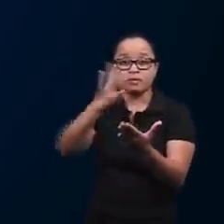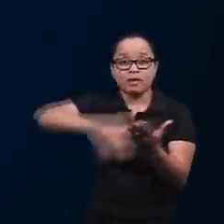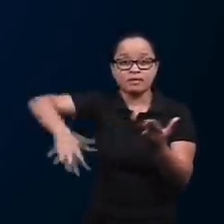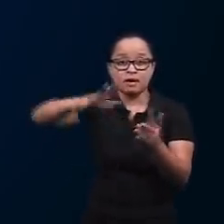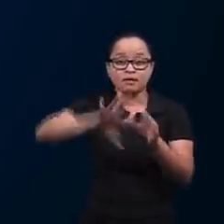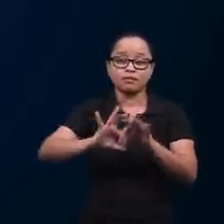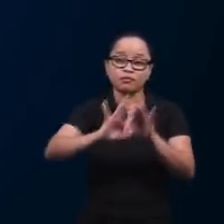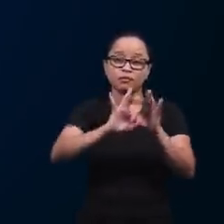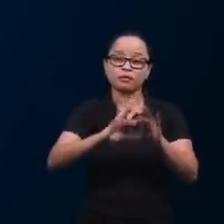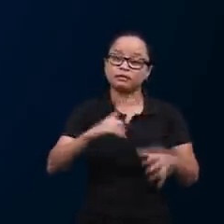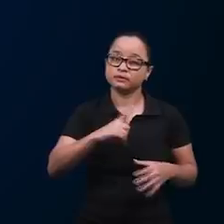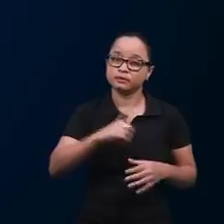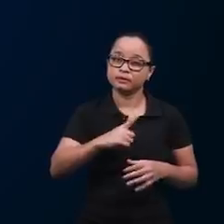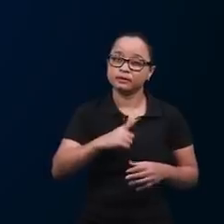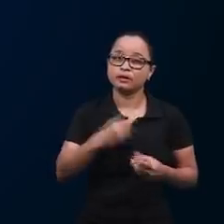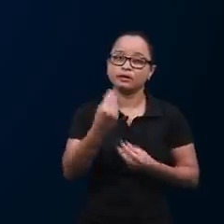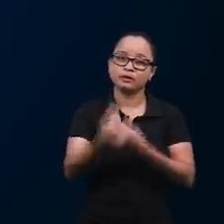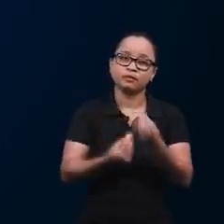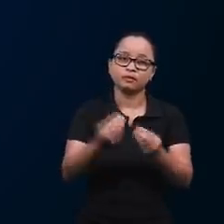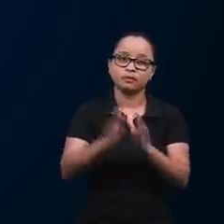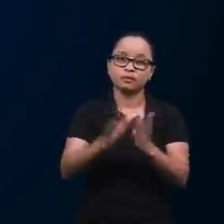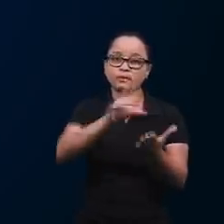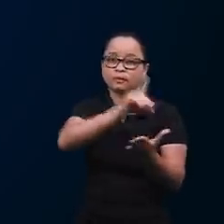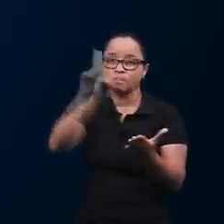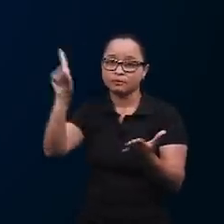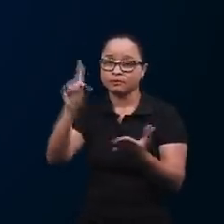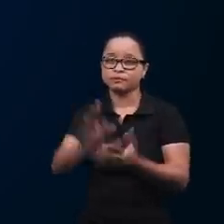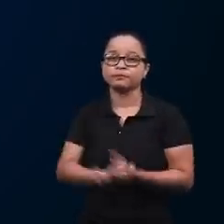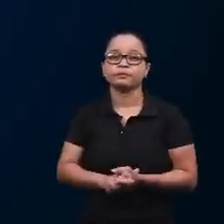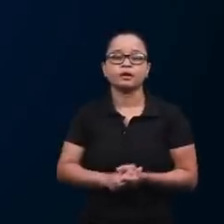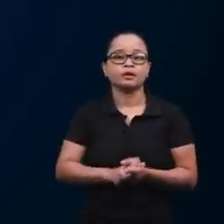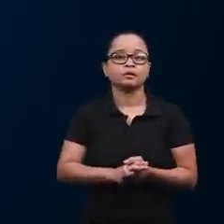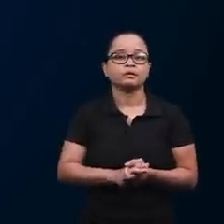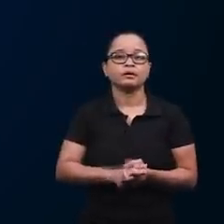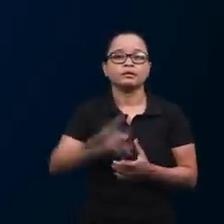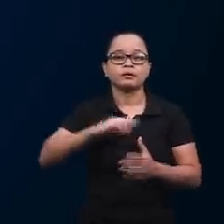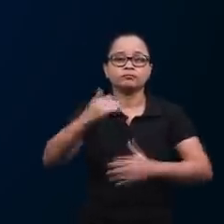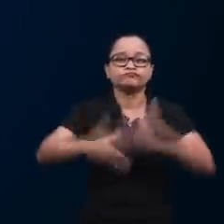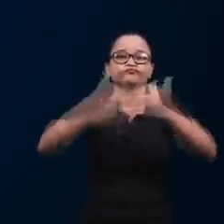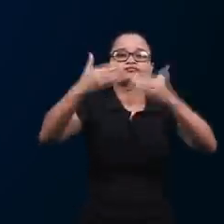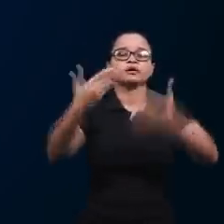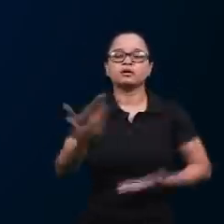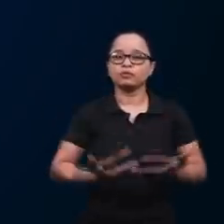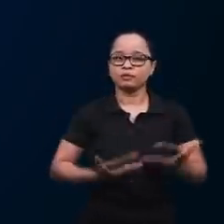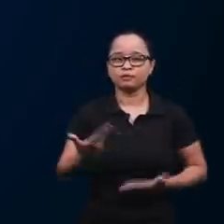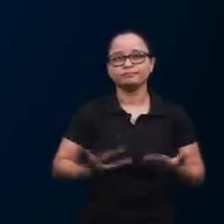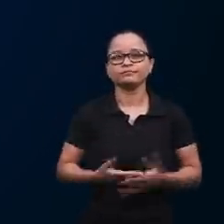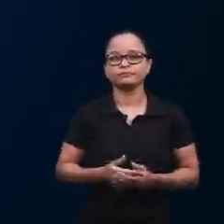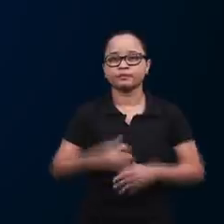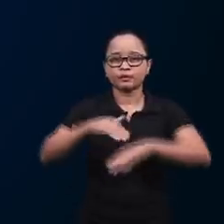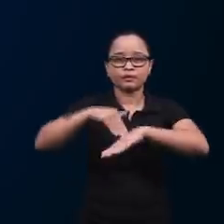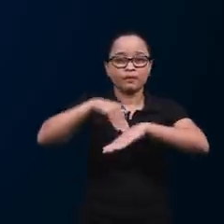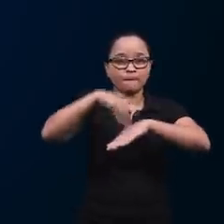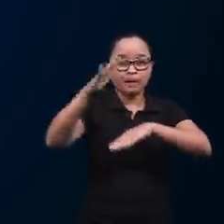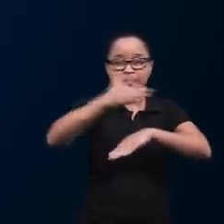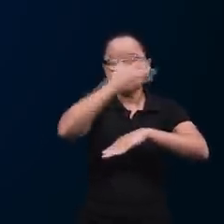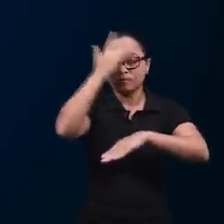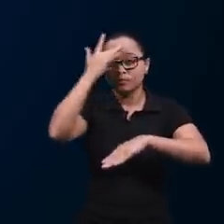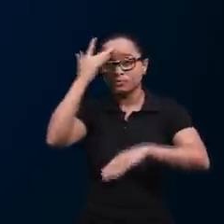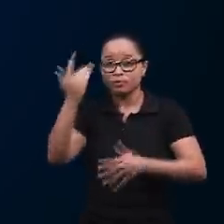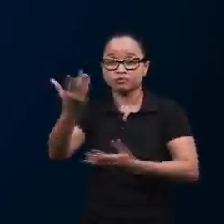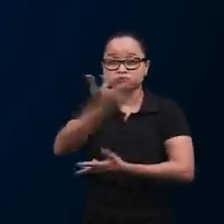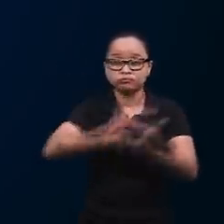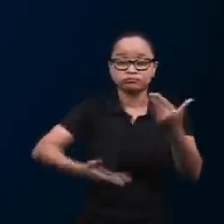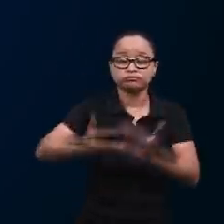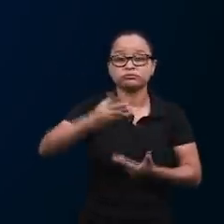de comunhão que que se torna ao redor da palavra né tem fortalecido os irmãos Então as pessoas